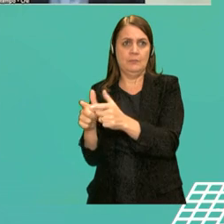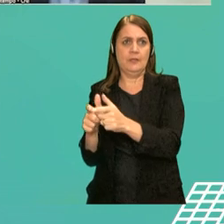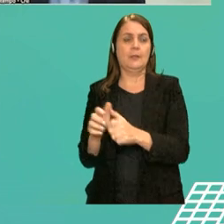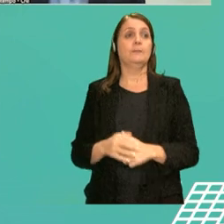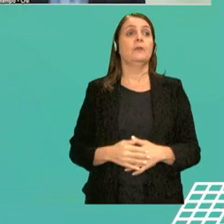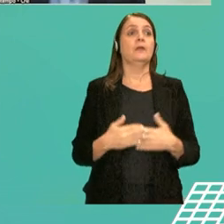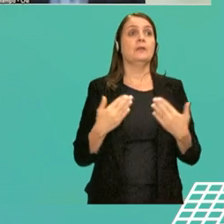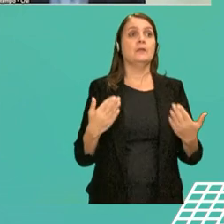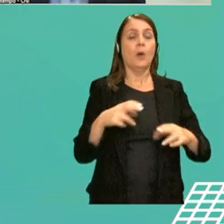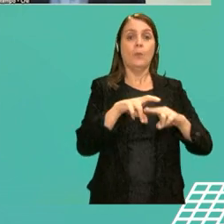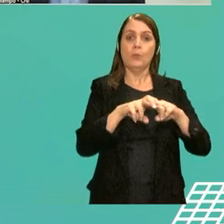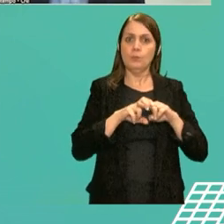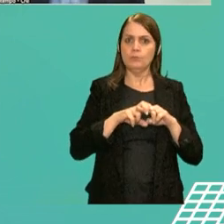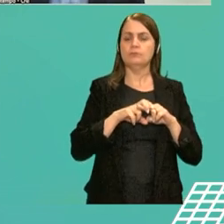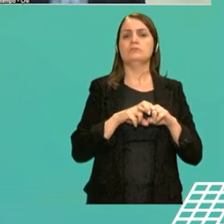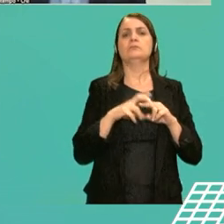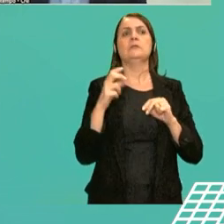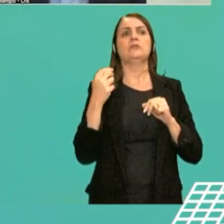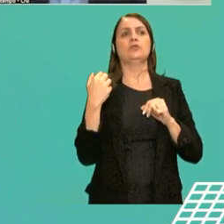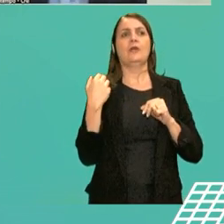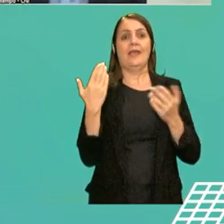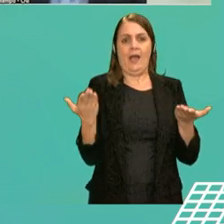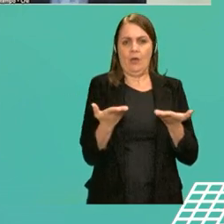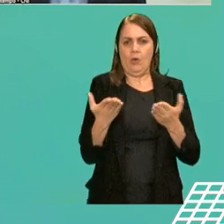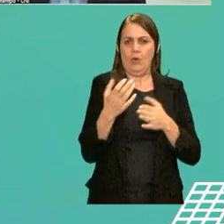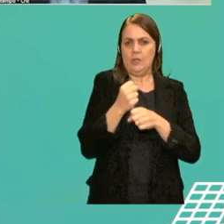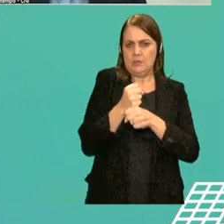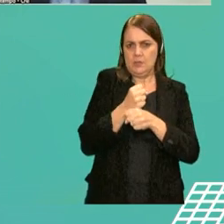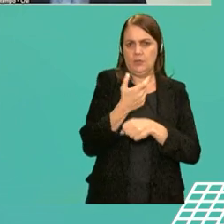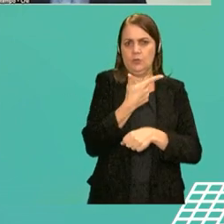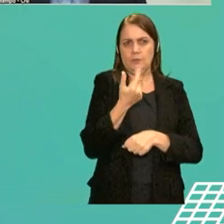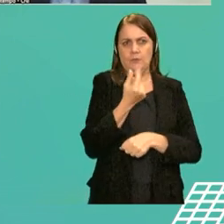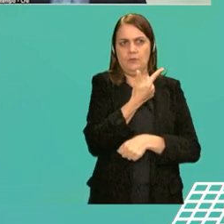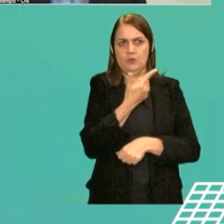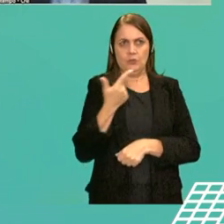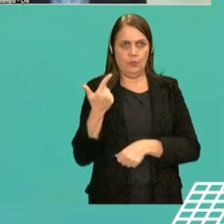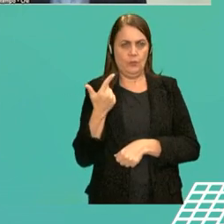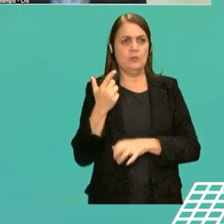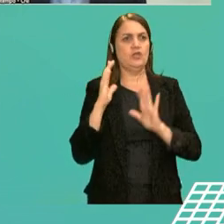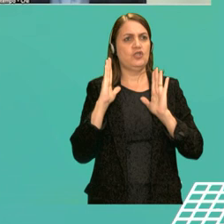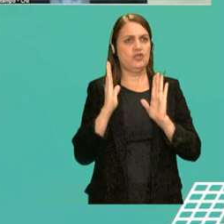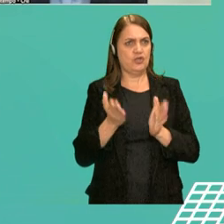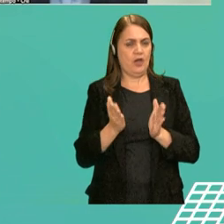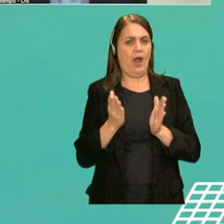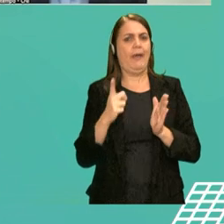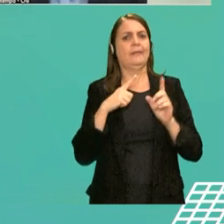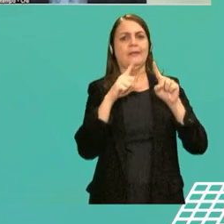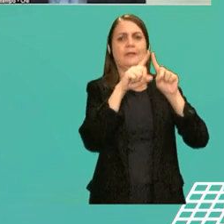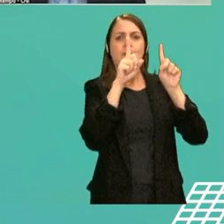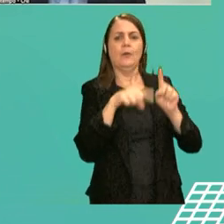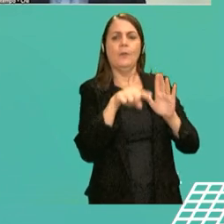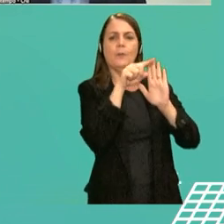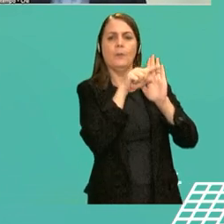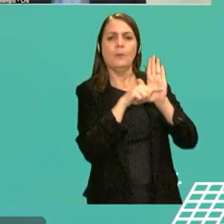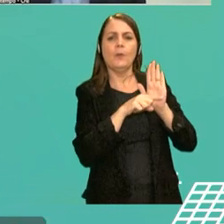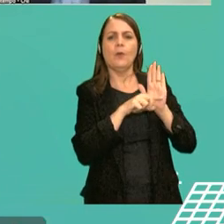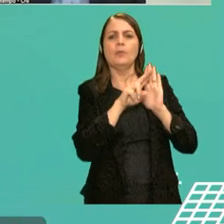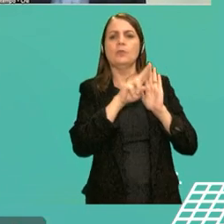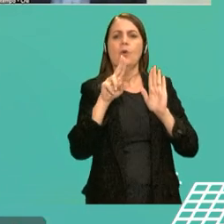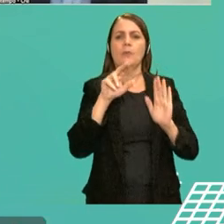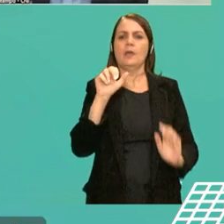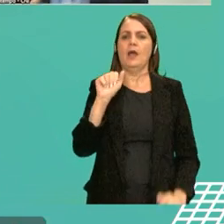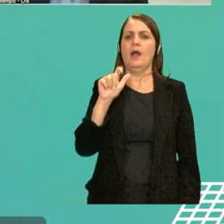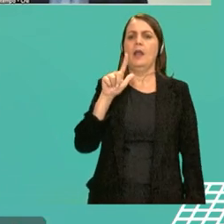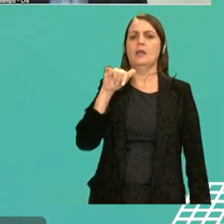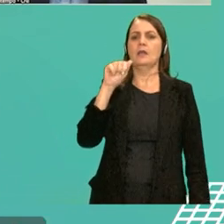gente lançou esse ano, já estávamos com todo o convênio assinado, o programa Aliança 2, é uma aliança